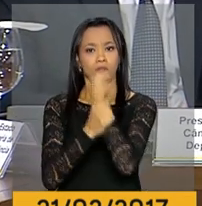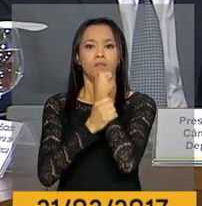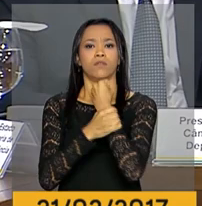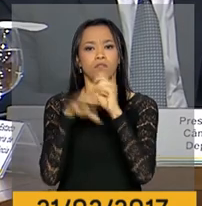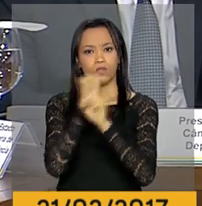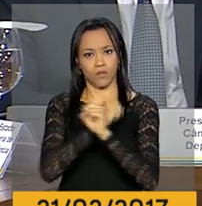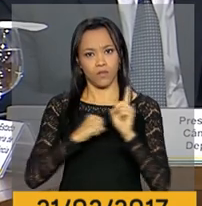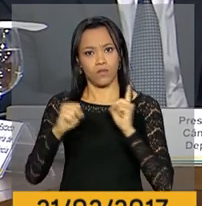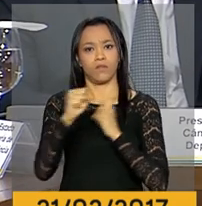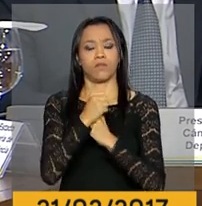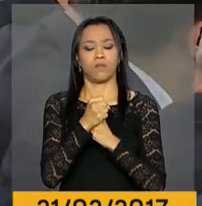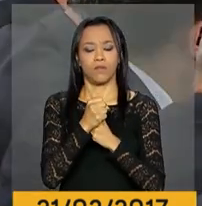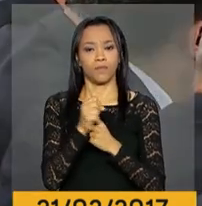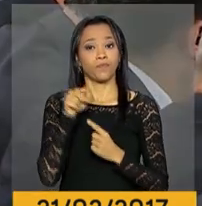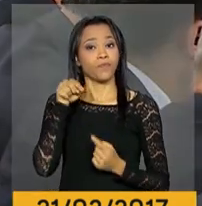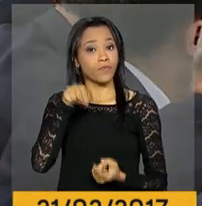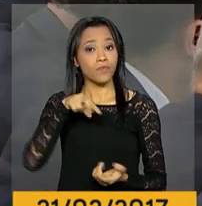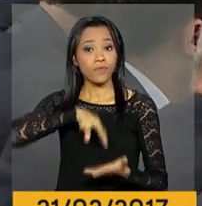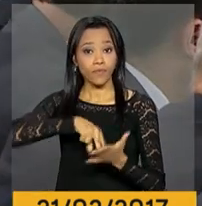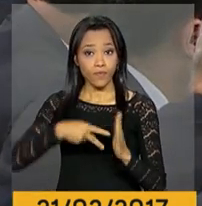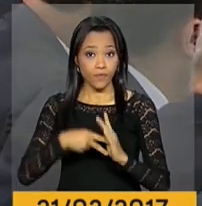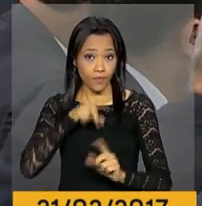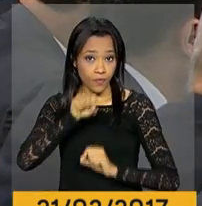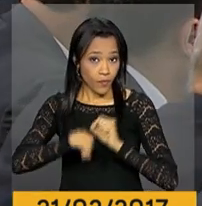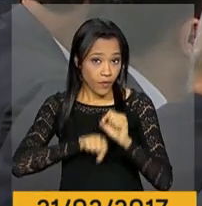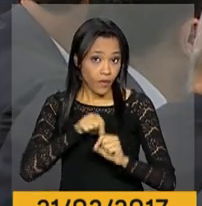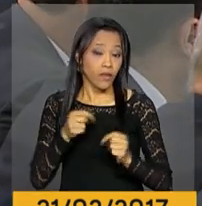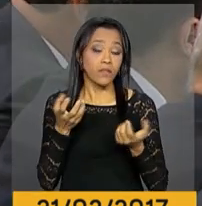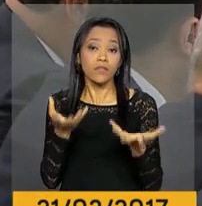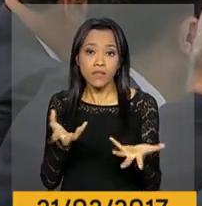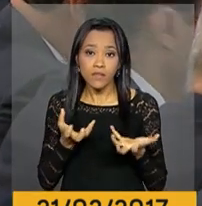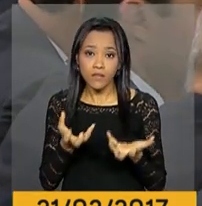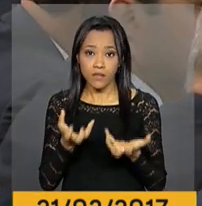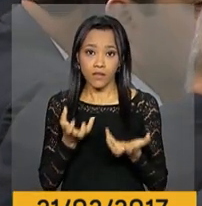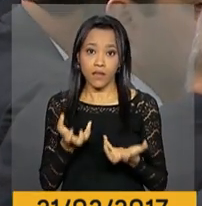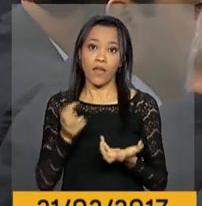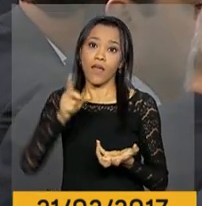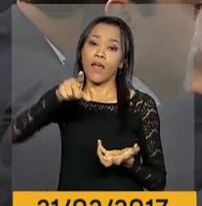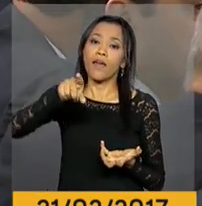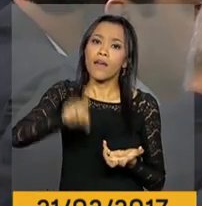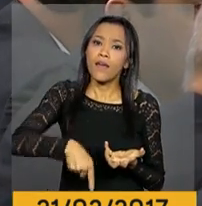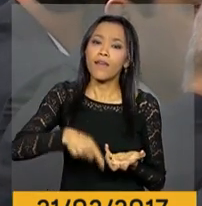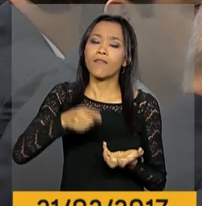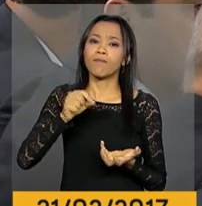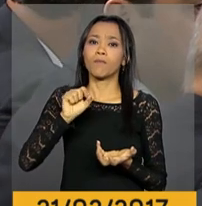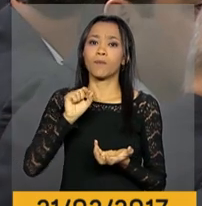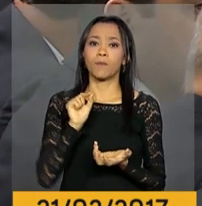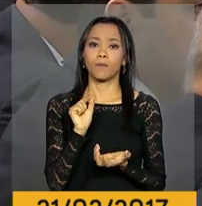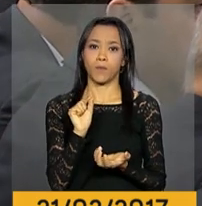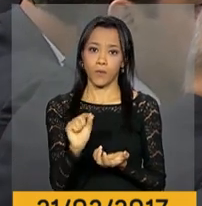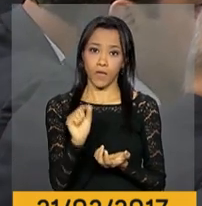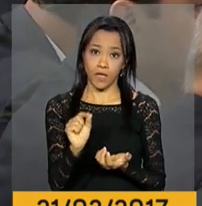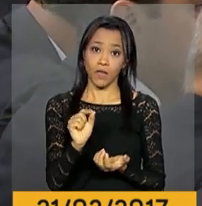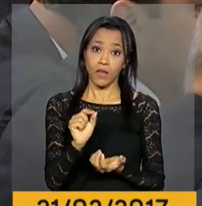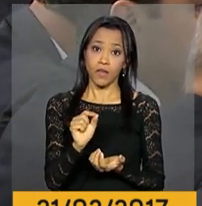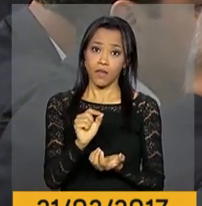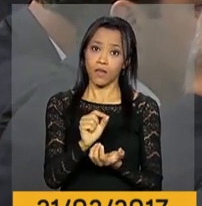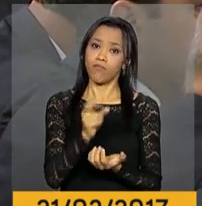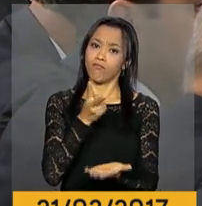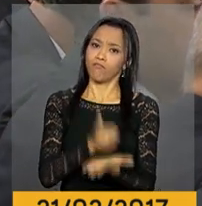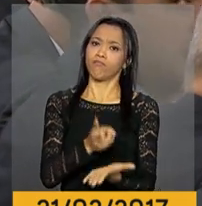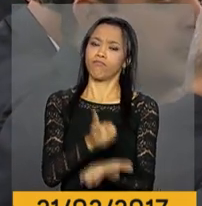isto está a indicar que na verdade o que se quer é muitas vezes fazer a prevalecer a